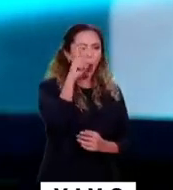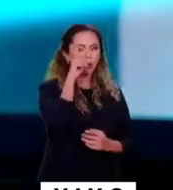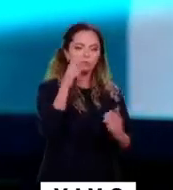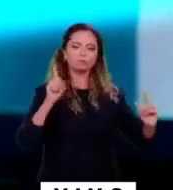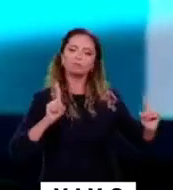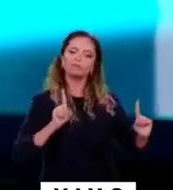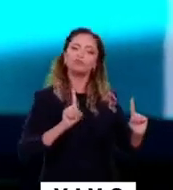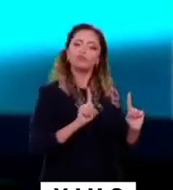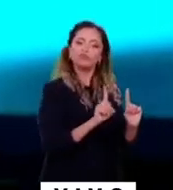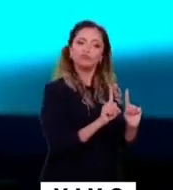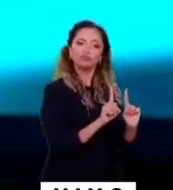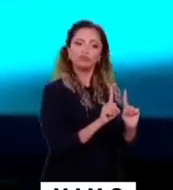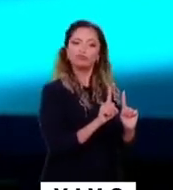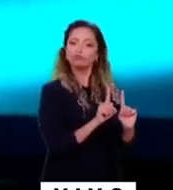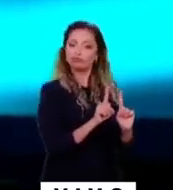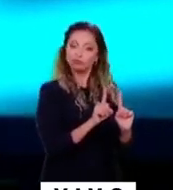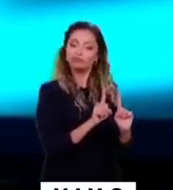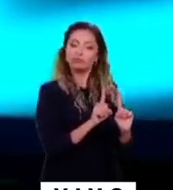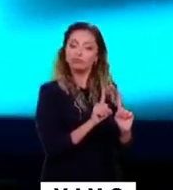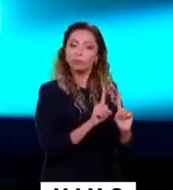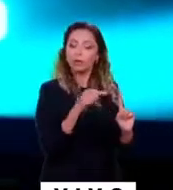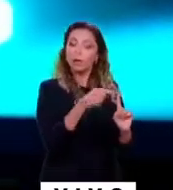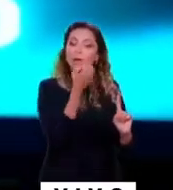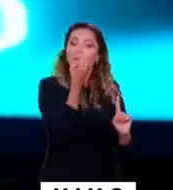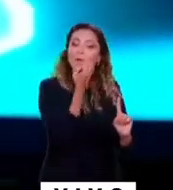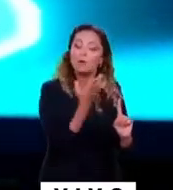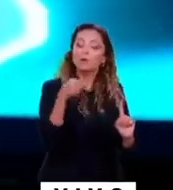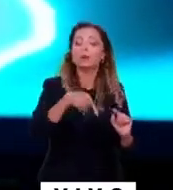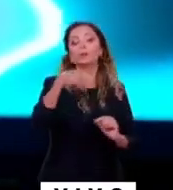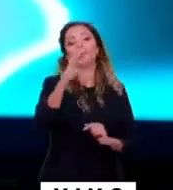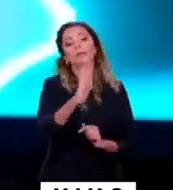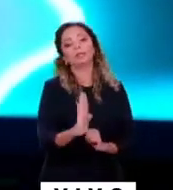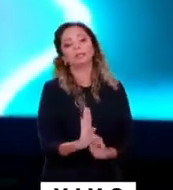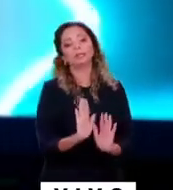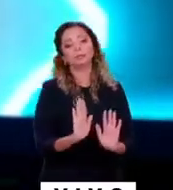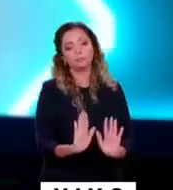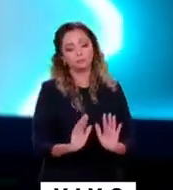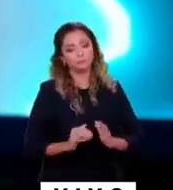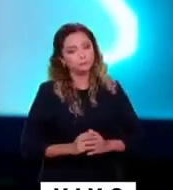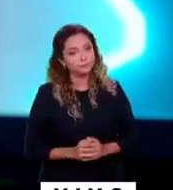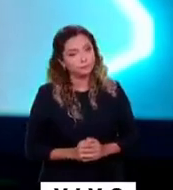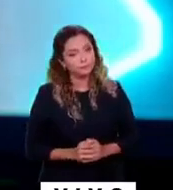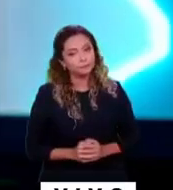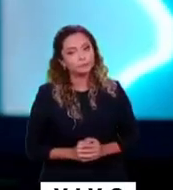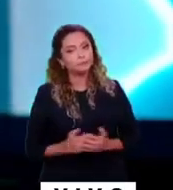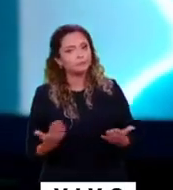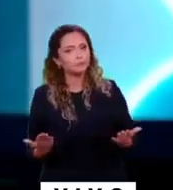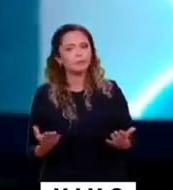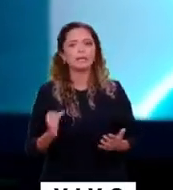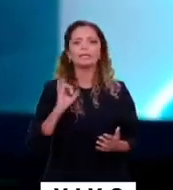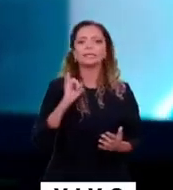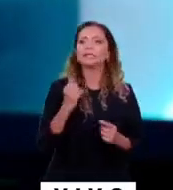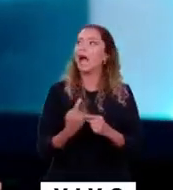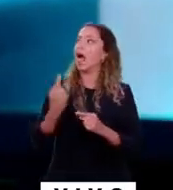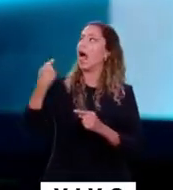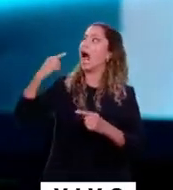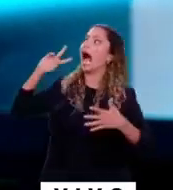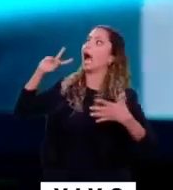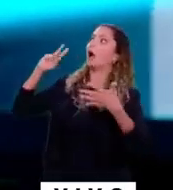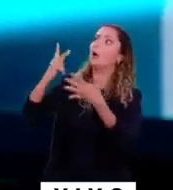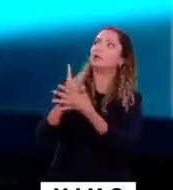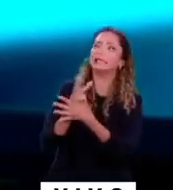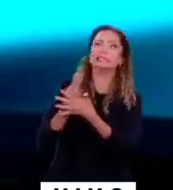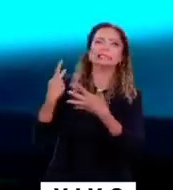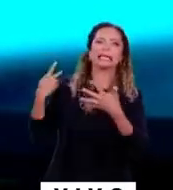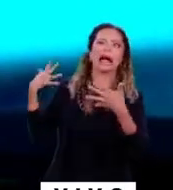para o bem do Brasil qualquer equívoco ou rosgas do passado vamos deixar